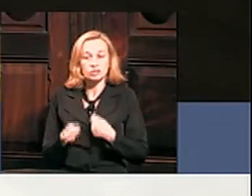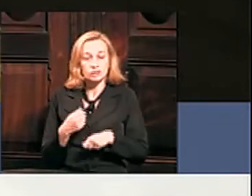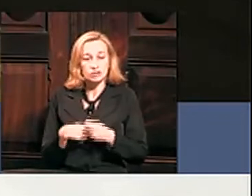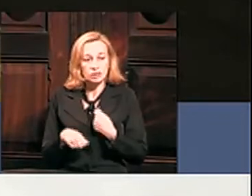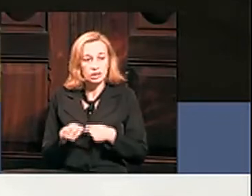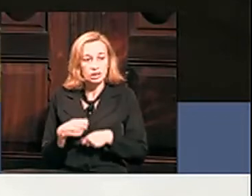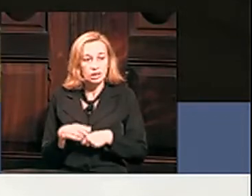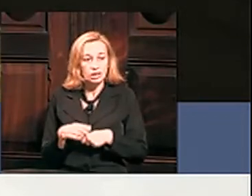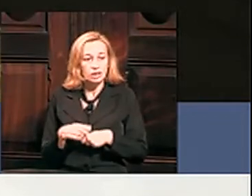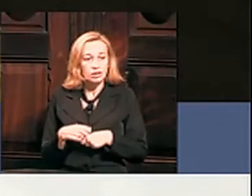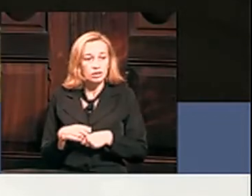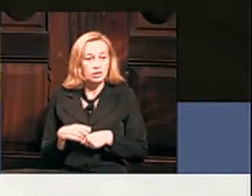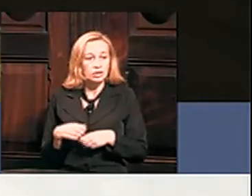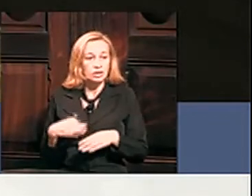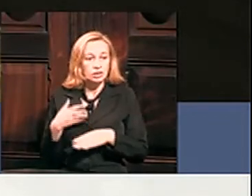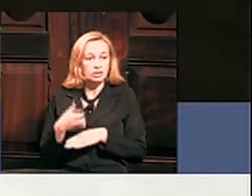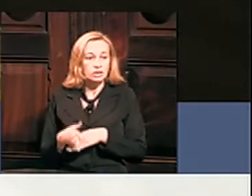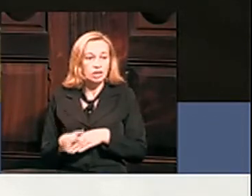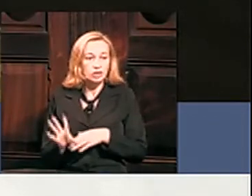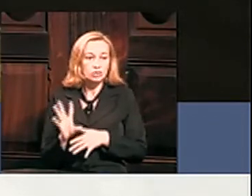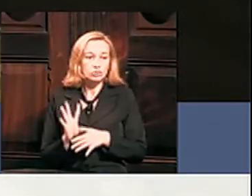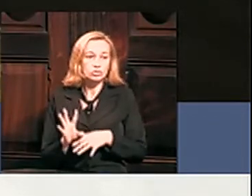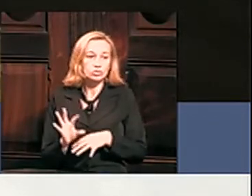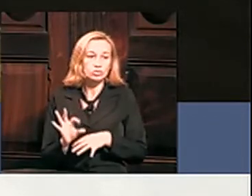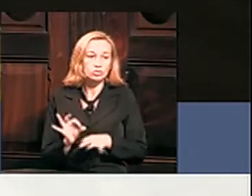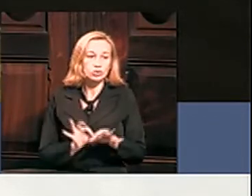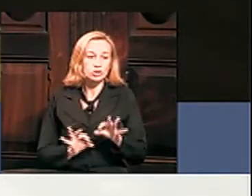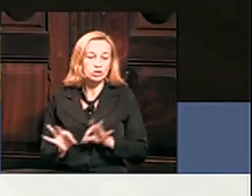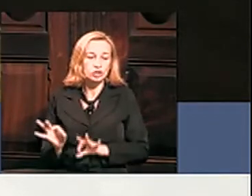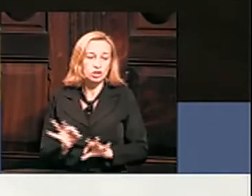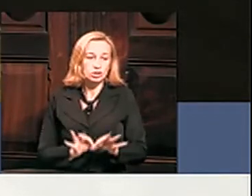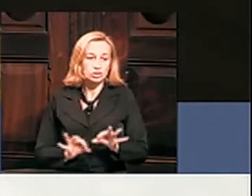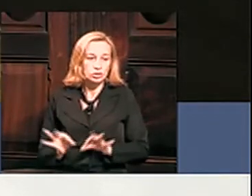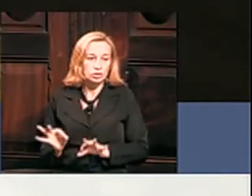para entrar no projeto